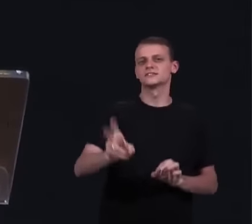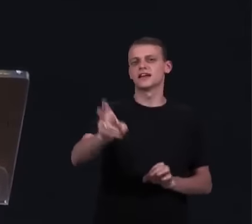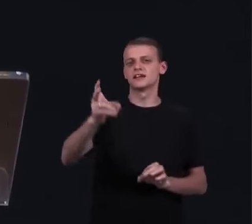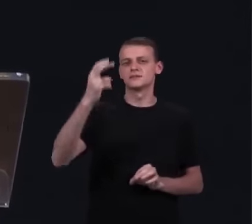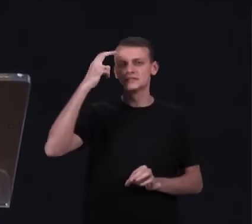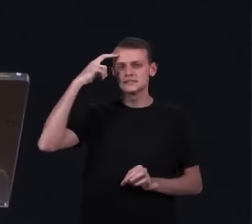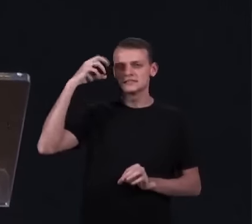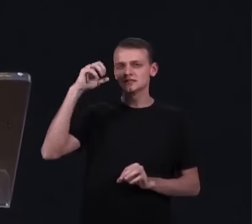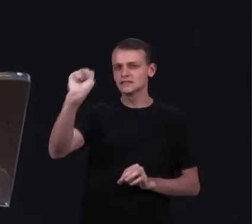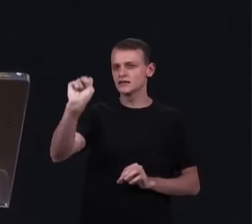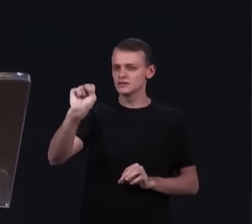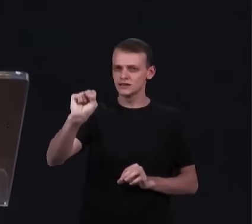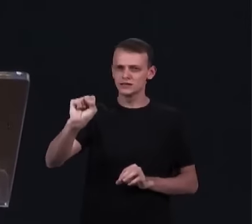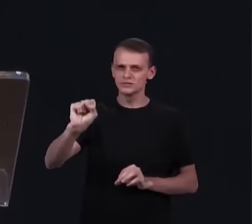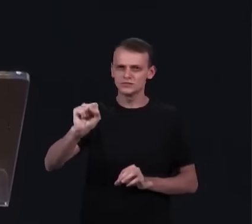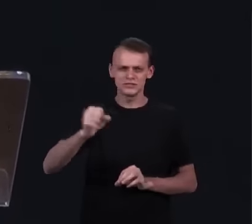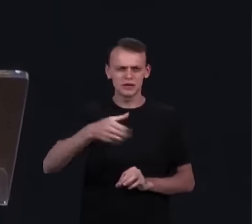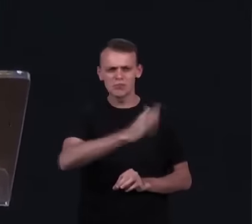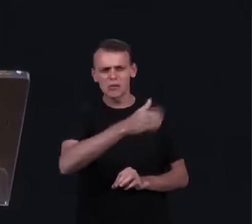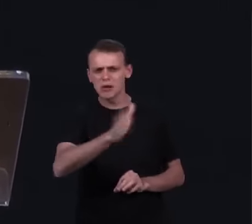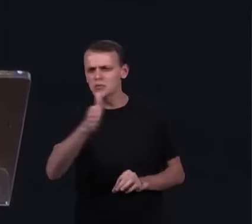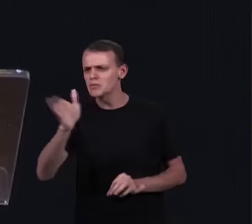A sabedoria está em todo lugar,